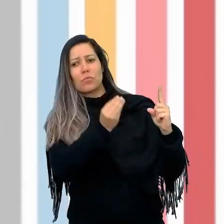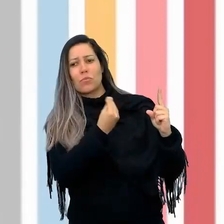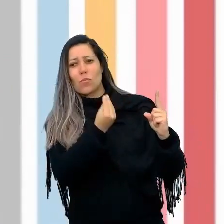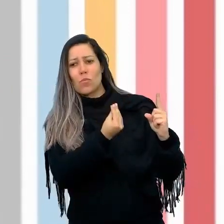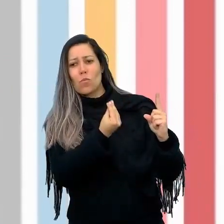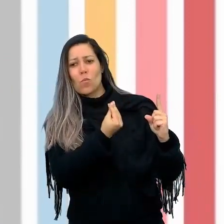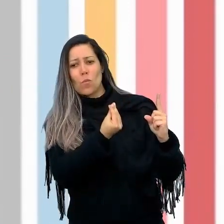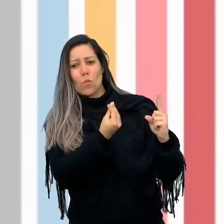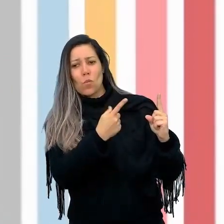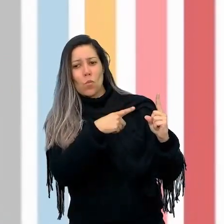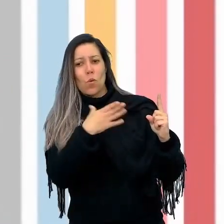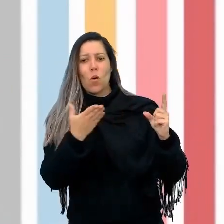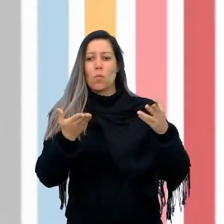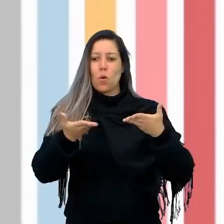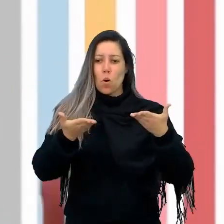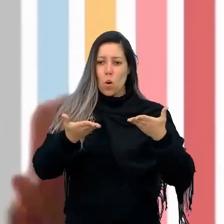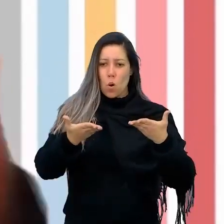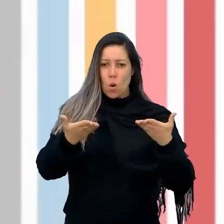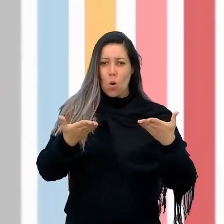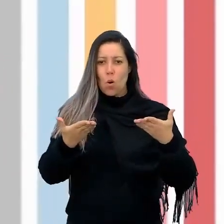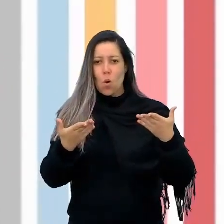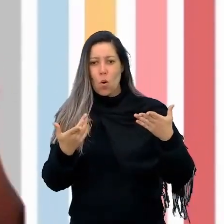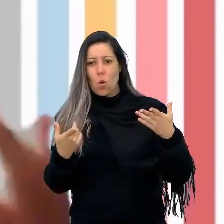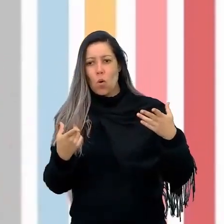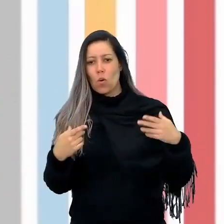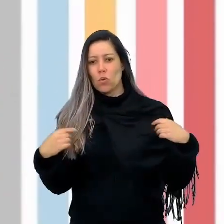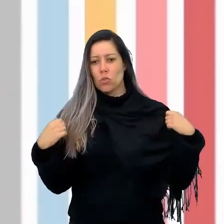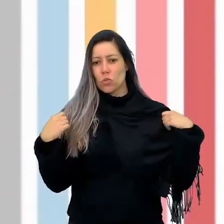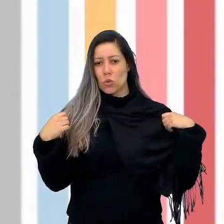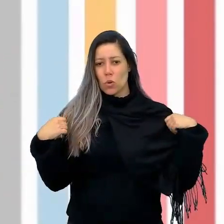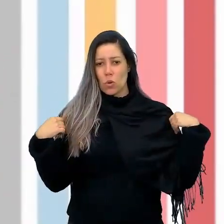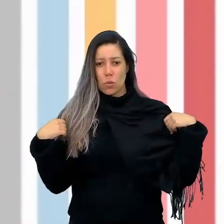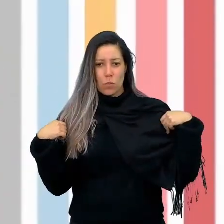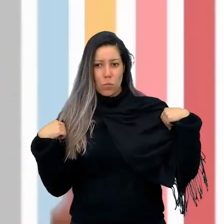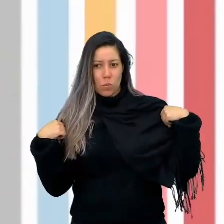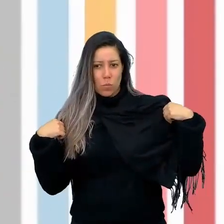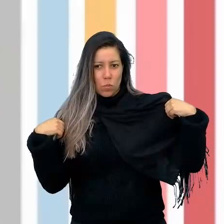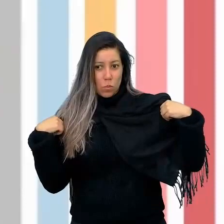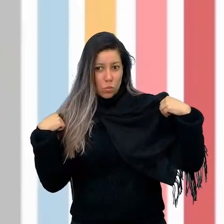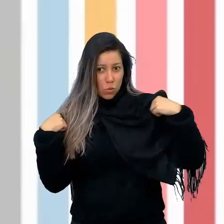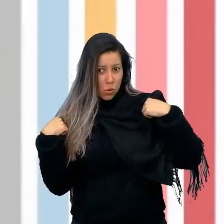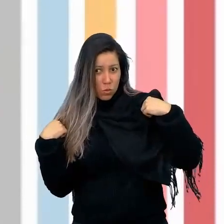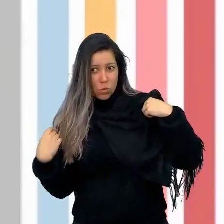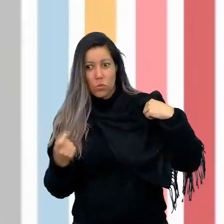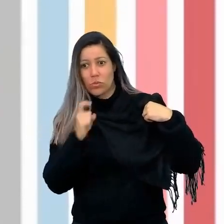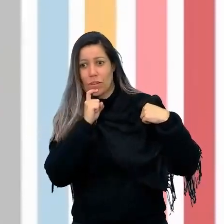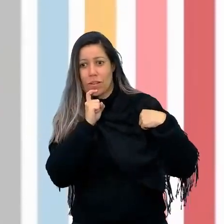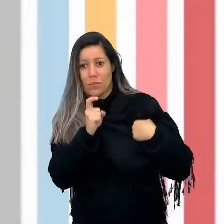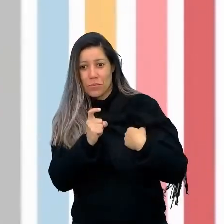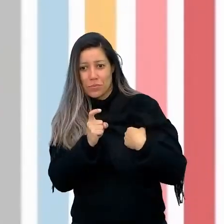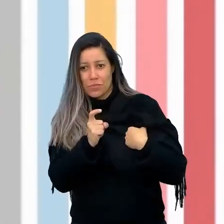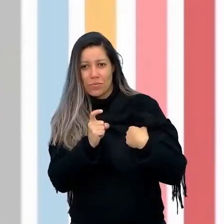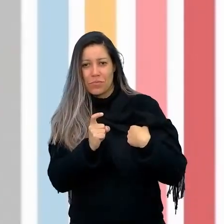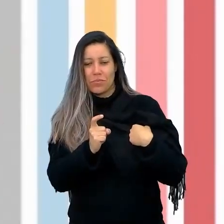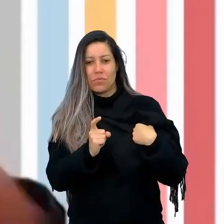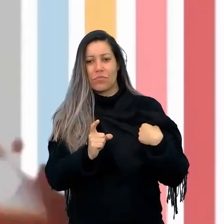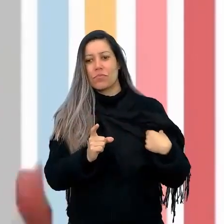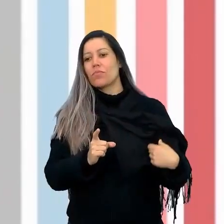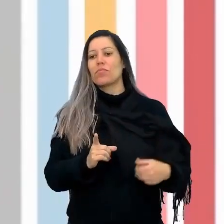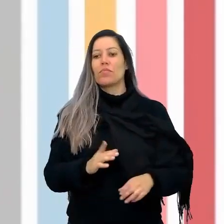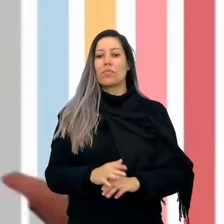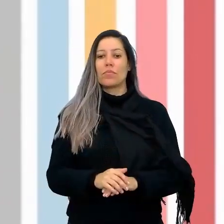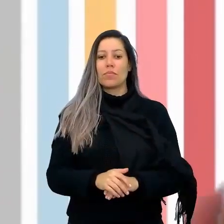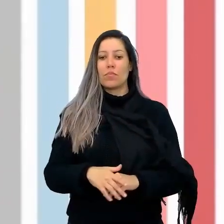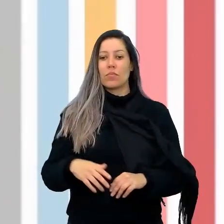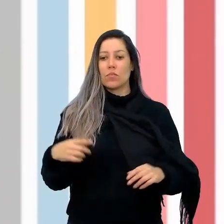de hoje, eu estou aqui vestindo uma blusa verde, estou com